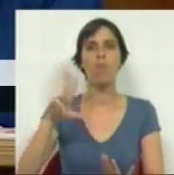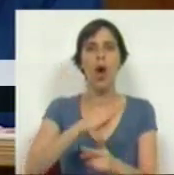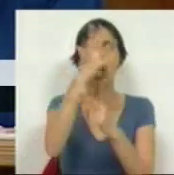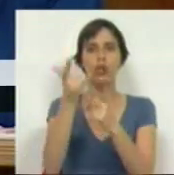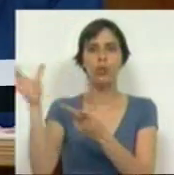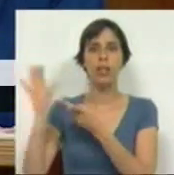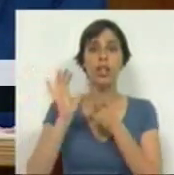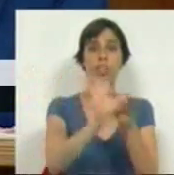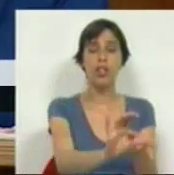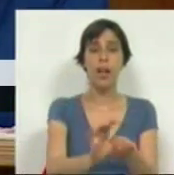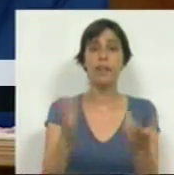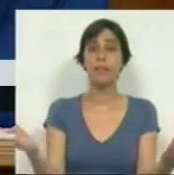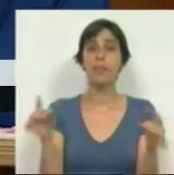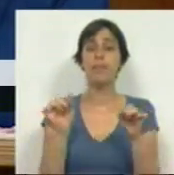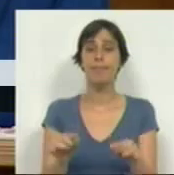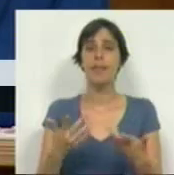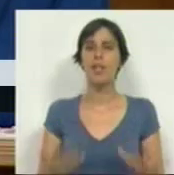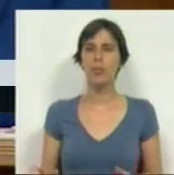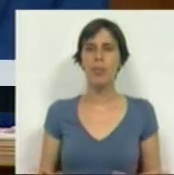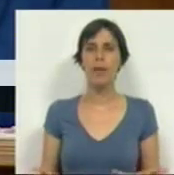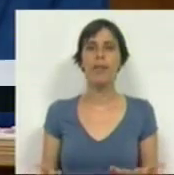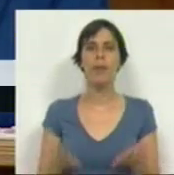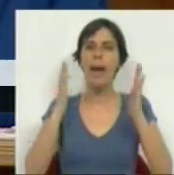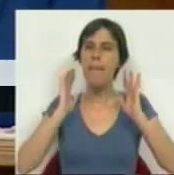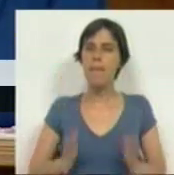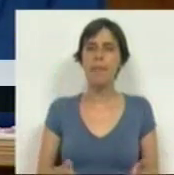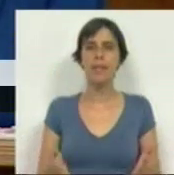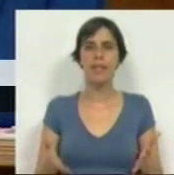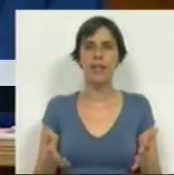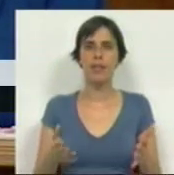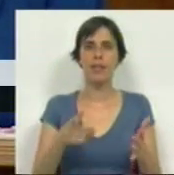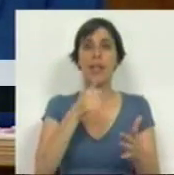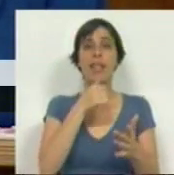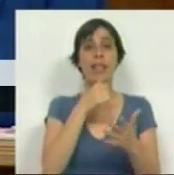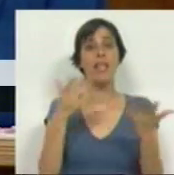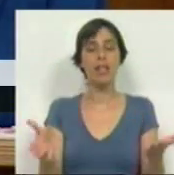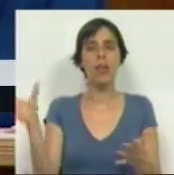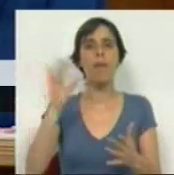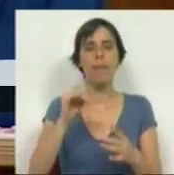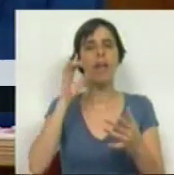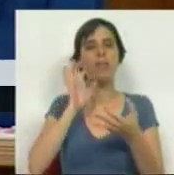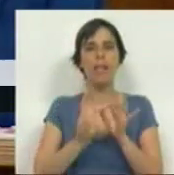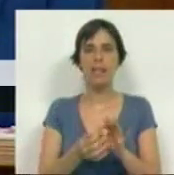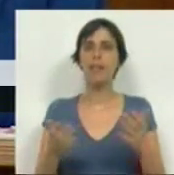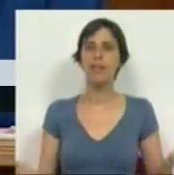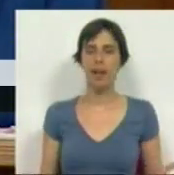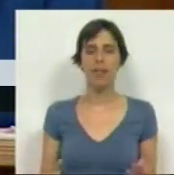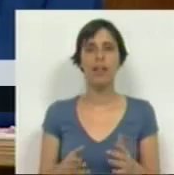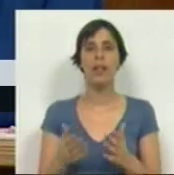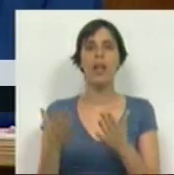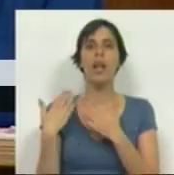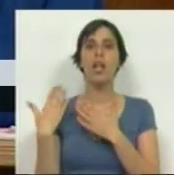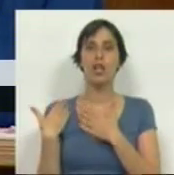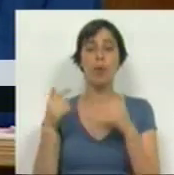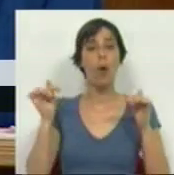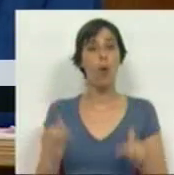segundo resgate. E é neste momento que é necessário tomar as decisões mais sensatas. A